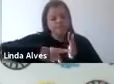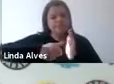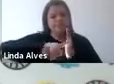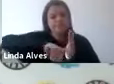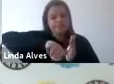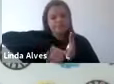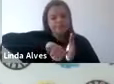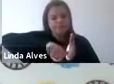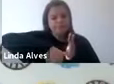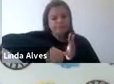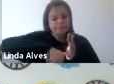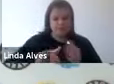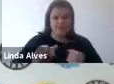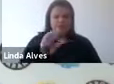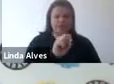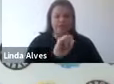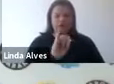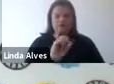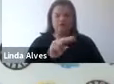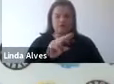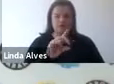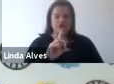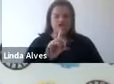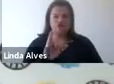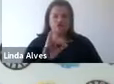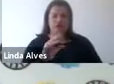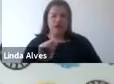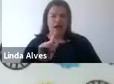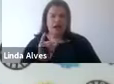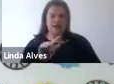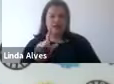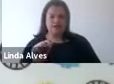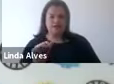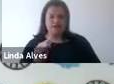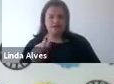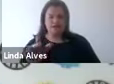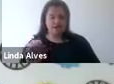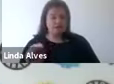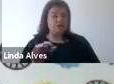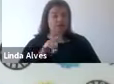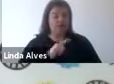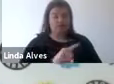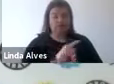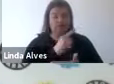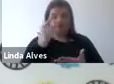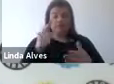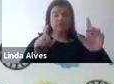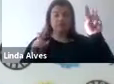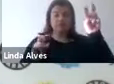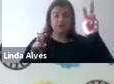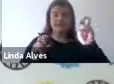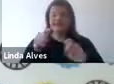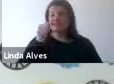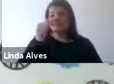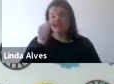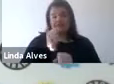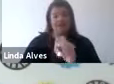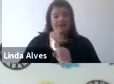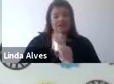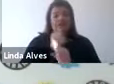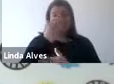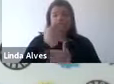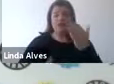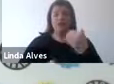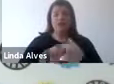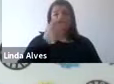ela acabou de abrir uma matéria com o seguinte título: em 7 anos, sindicatos perderam 3,8